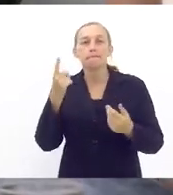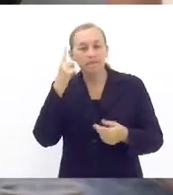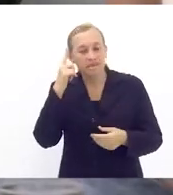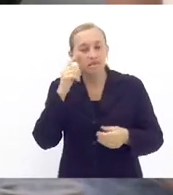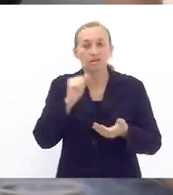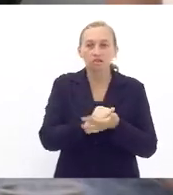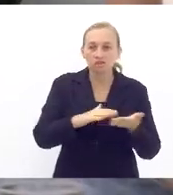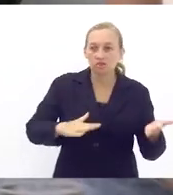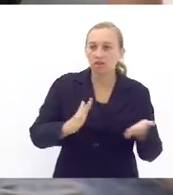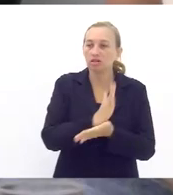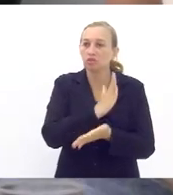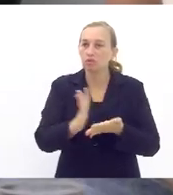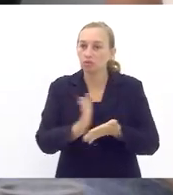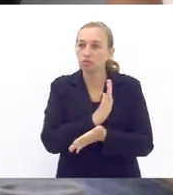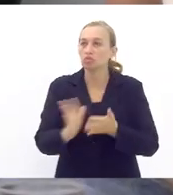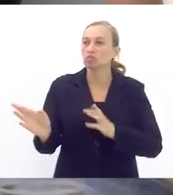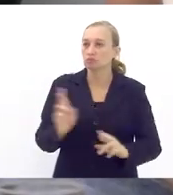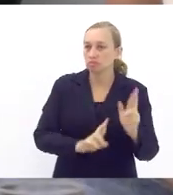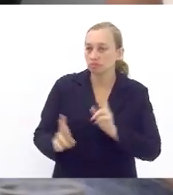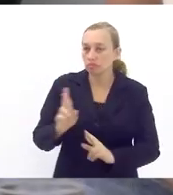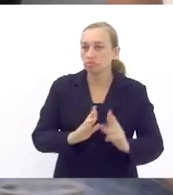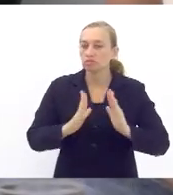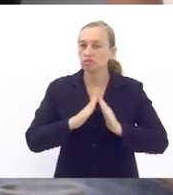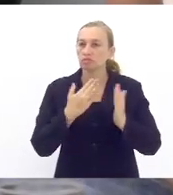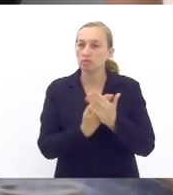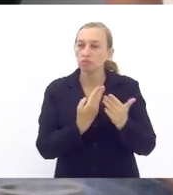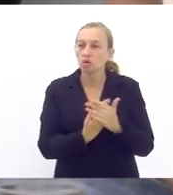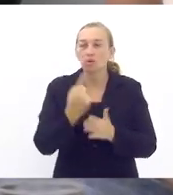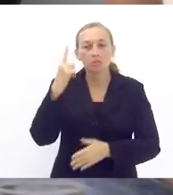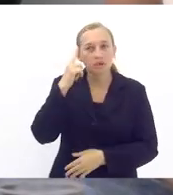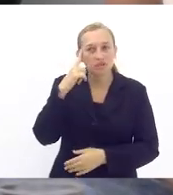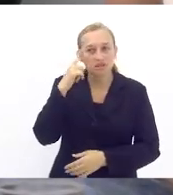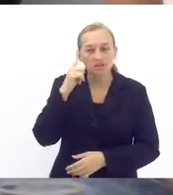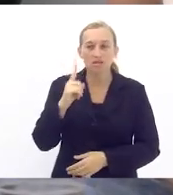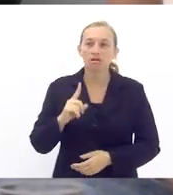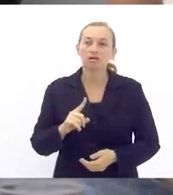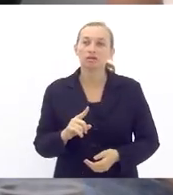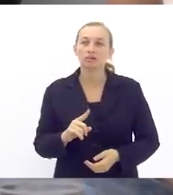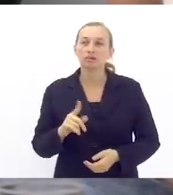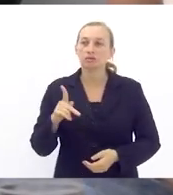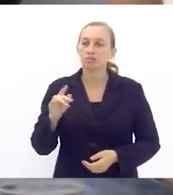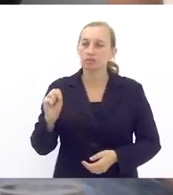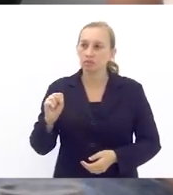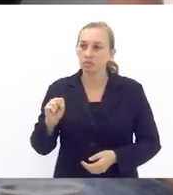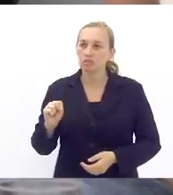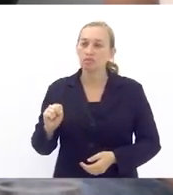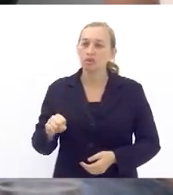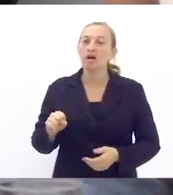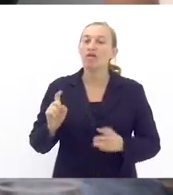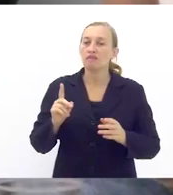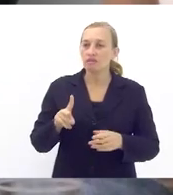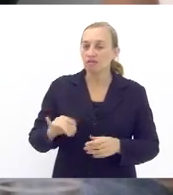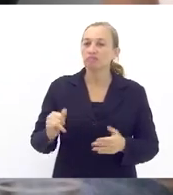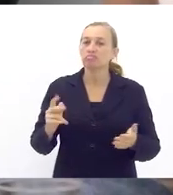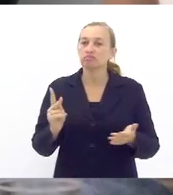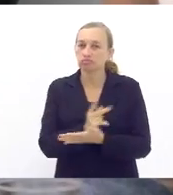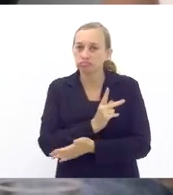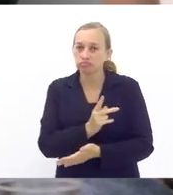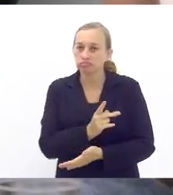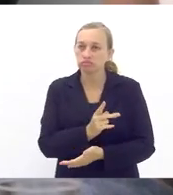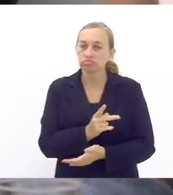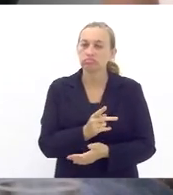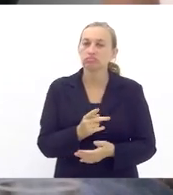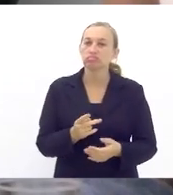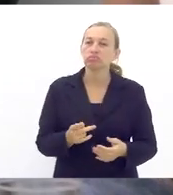atividades que possam ser relacionadas à escola pensando pode restauro que se Deus quiser vai acontecer vai sair do Papel Isso vai